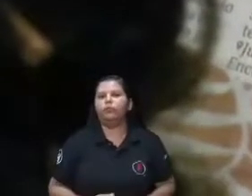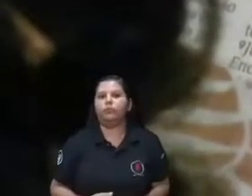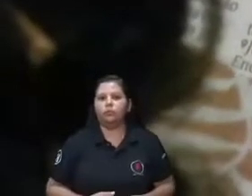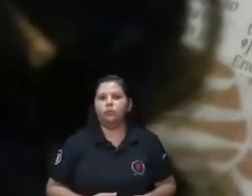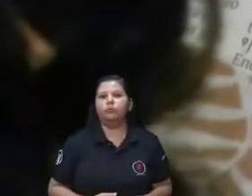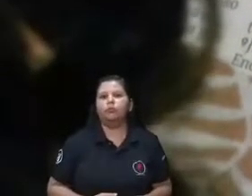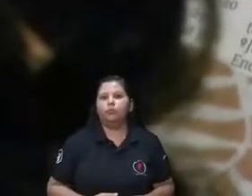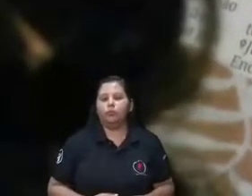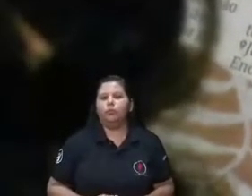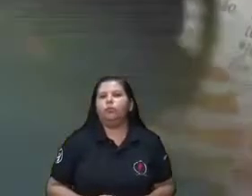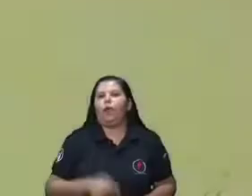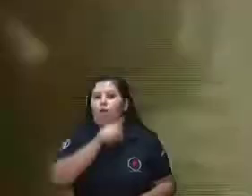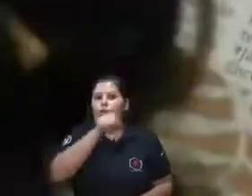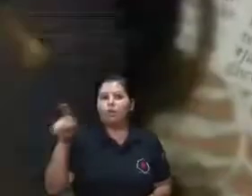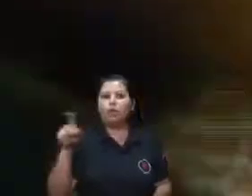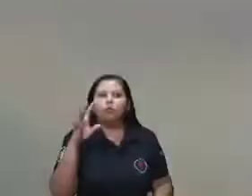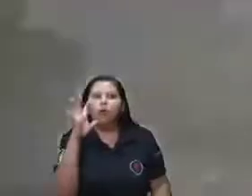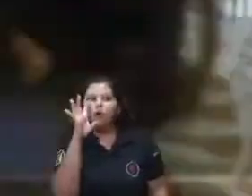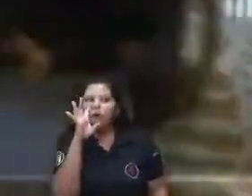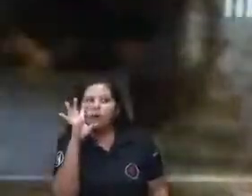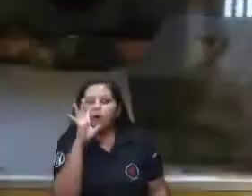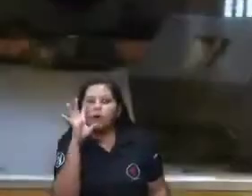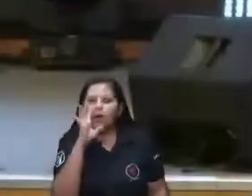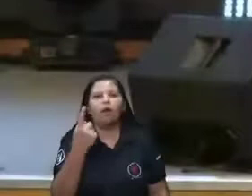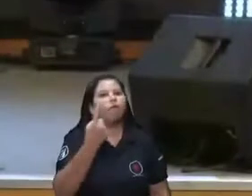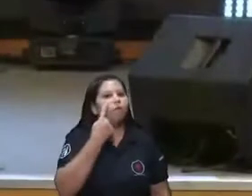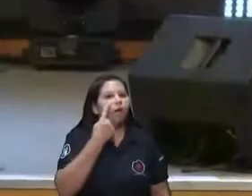ouçam o que diz